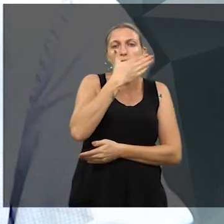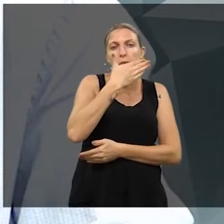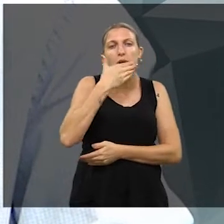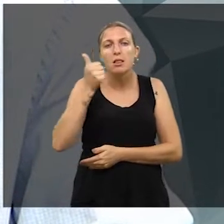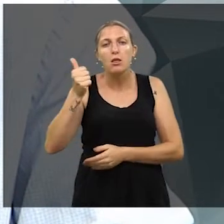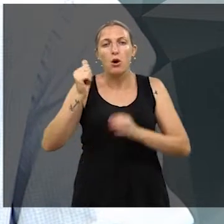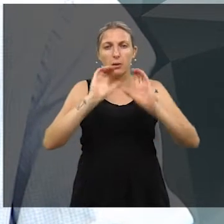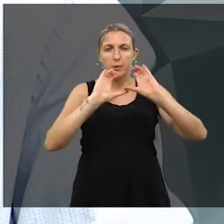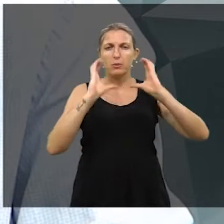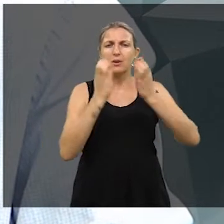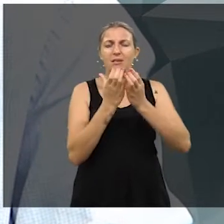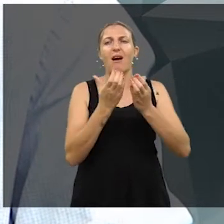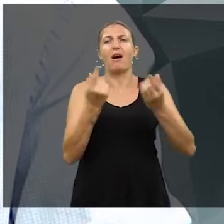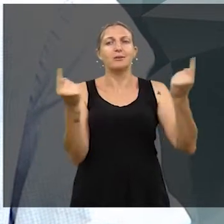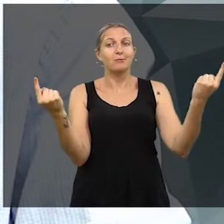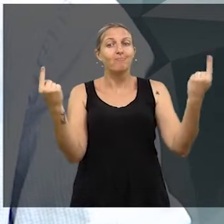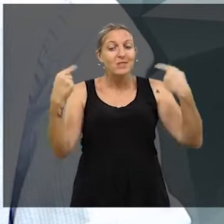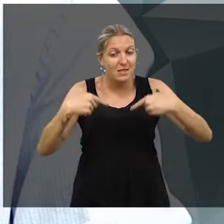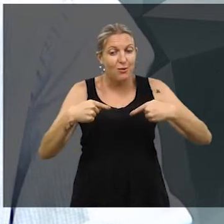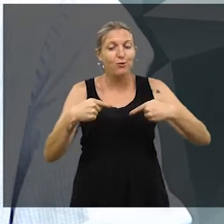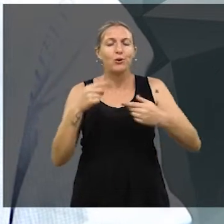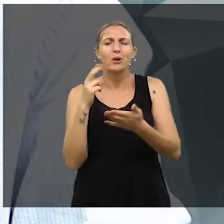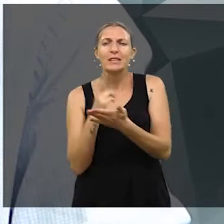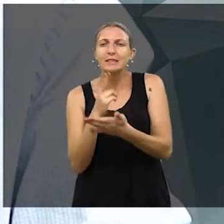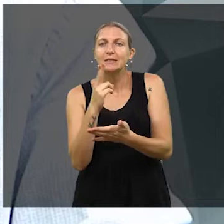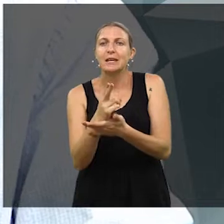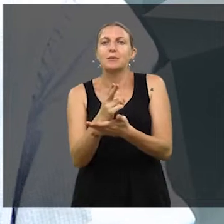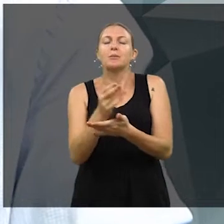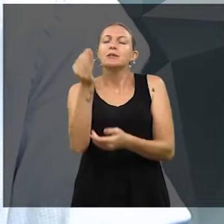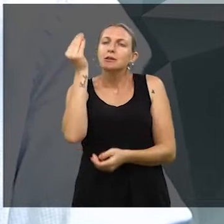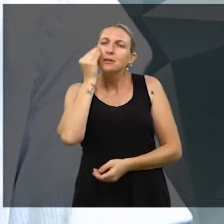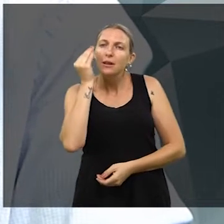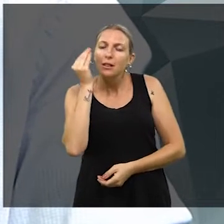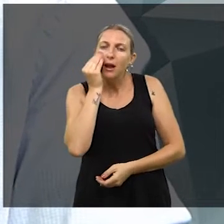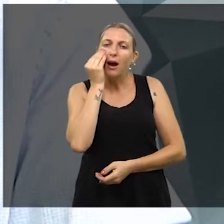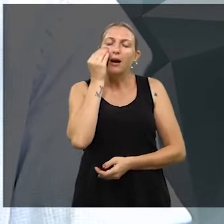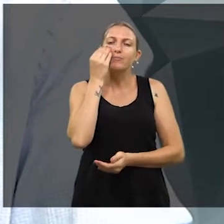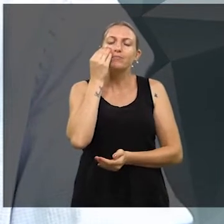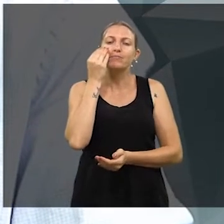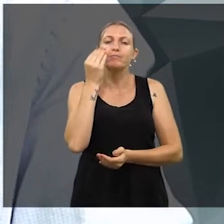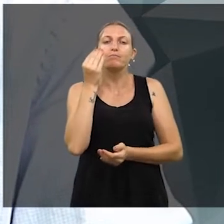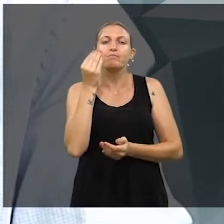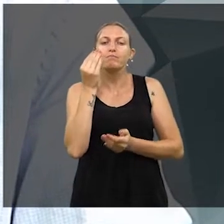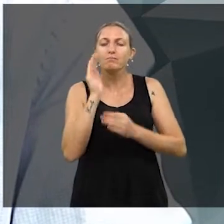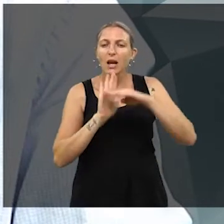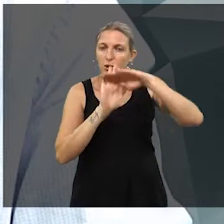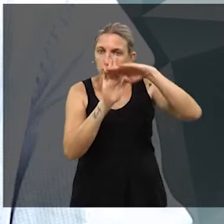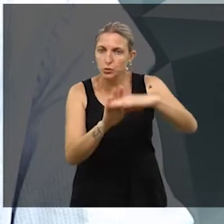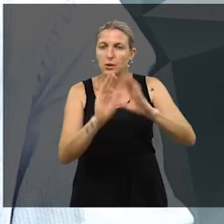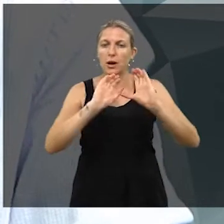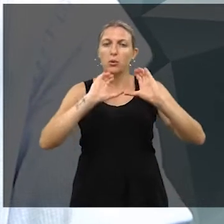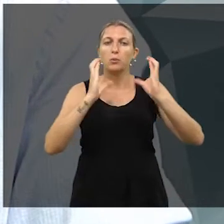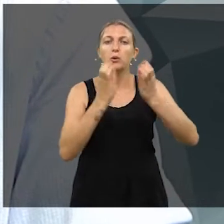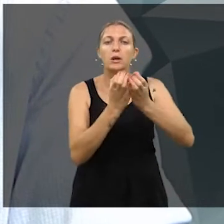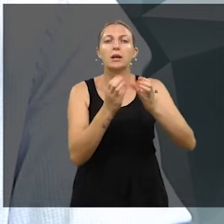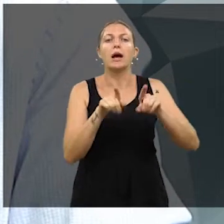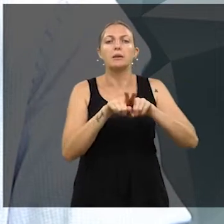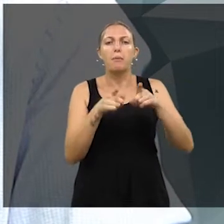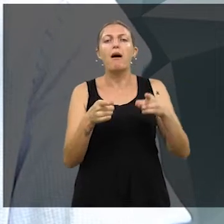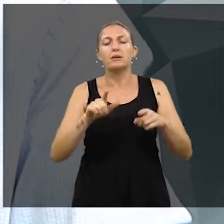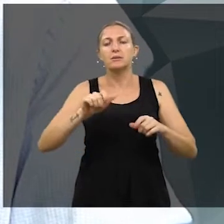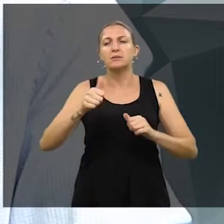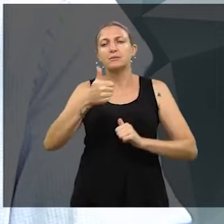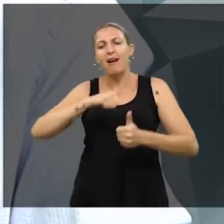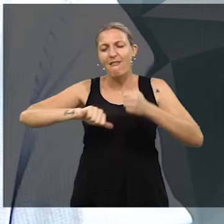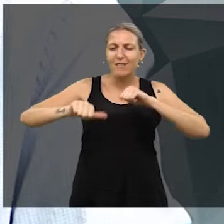Acho que esse é o grande desafio, sempre buscar atender as necessidades que a comunidade tem. Então a gente procurou fazer muito isso, mas a avaliação que a gente